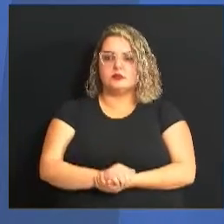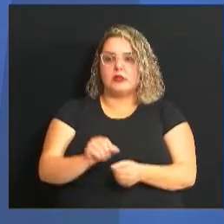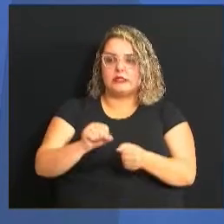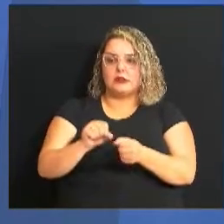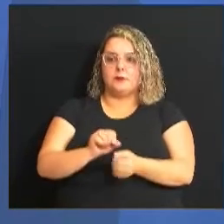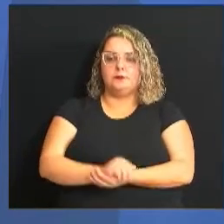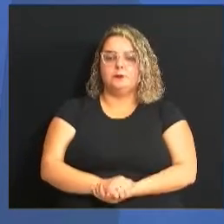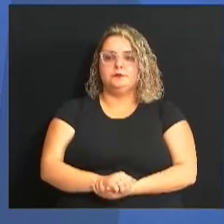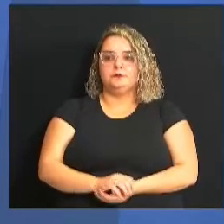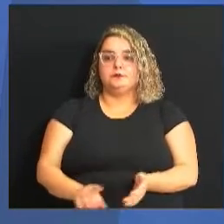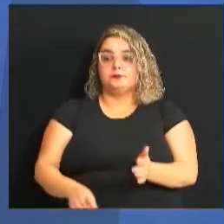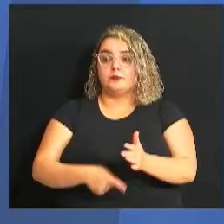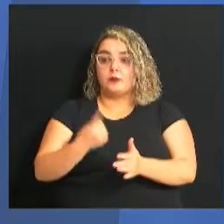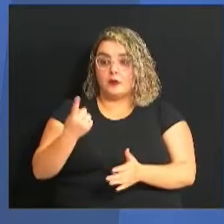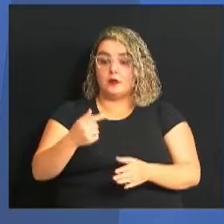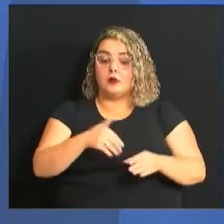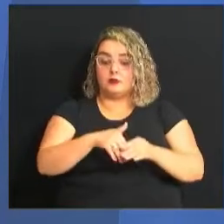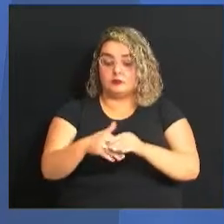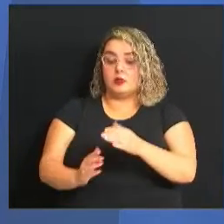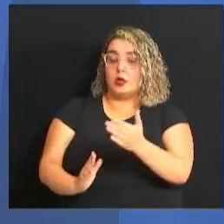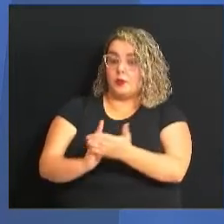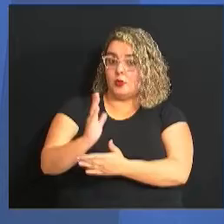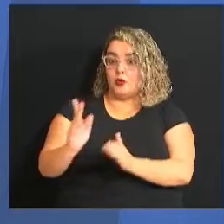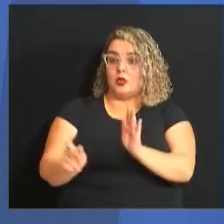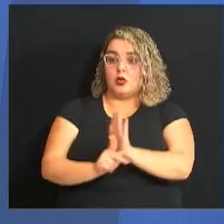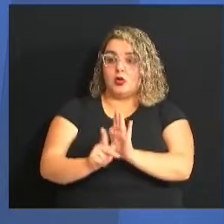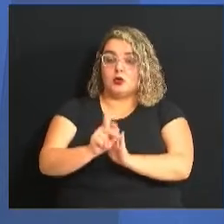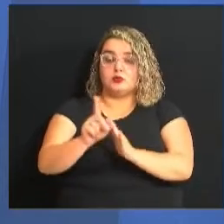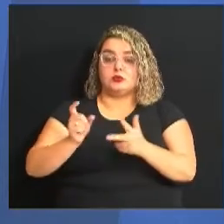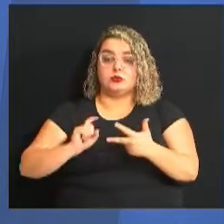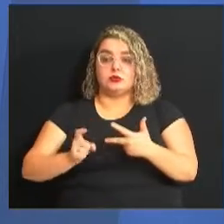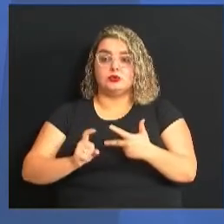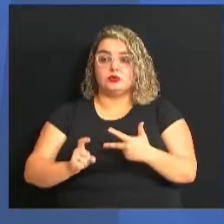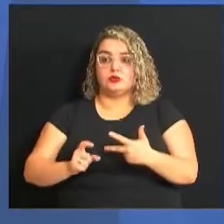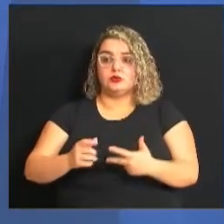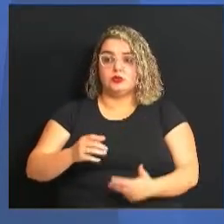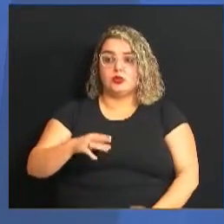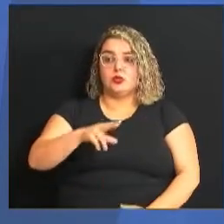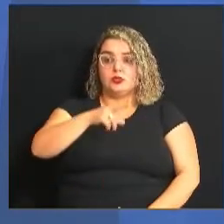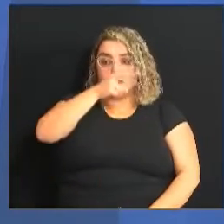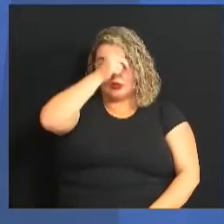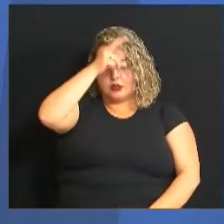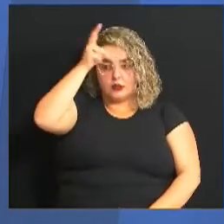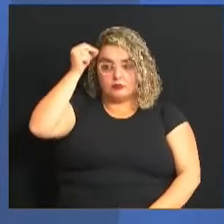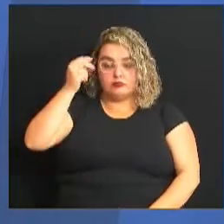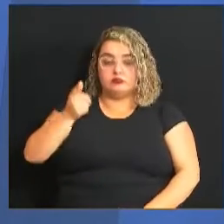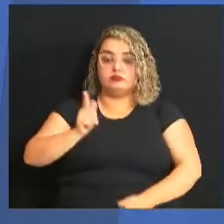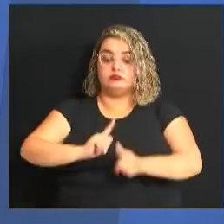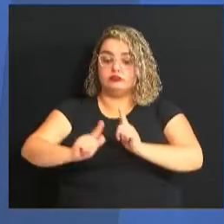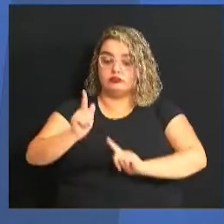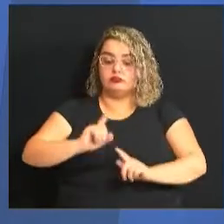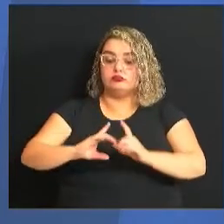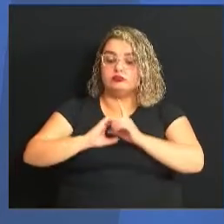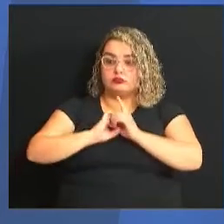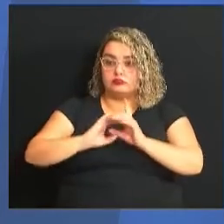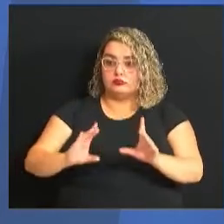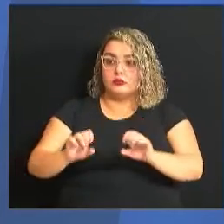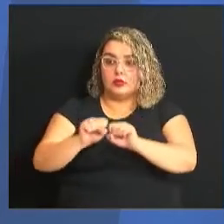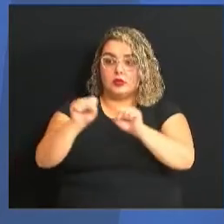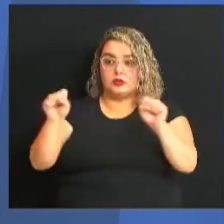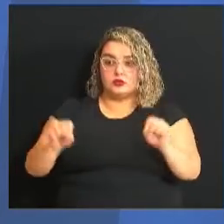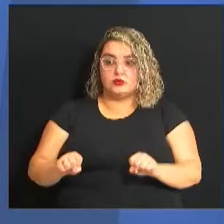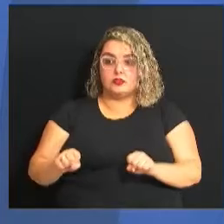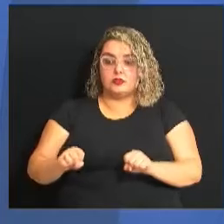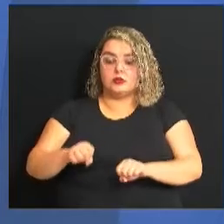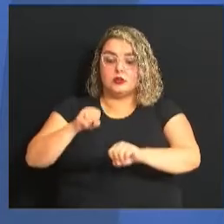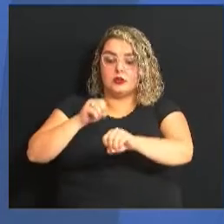Também em primeiro turno foi aprovado o projeto do Executivo Municipal que trata da gestão democrática do Sistema Municipal de